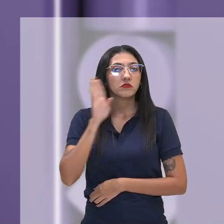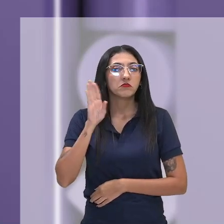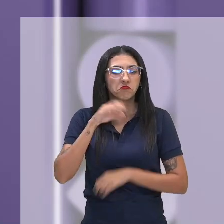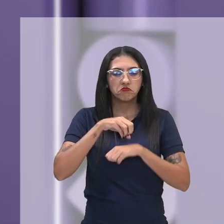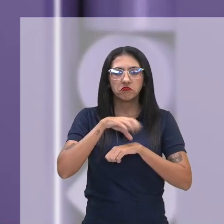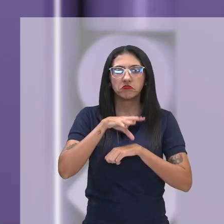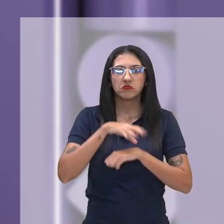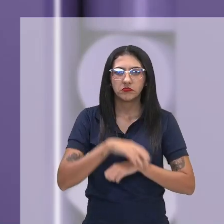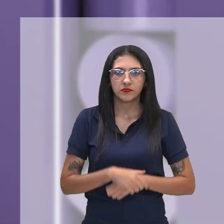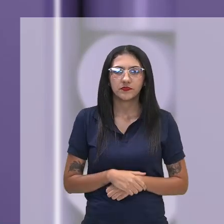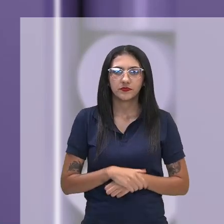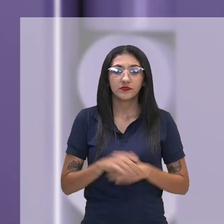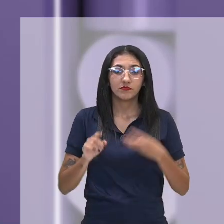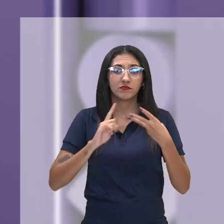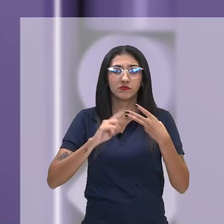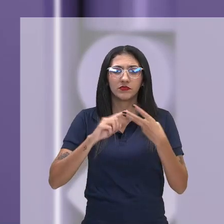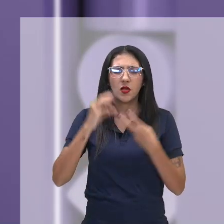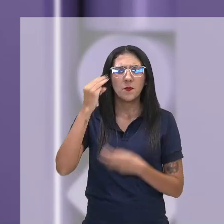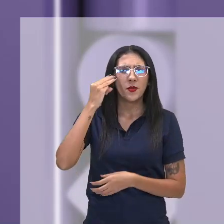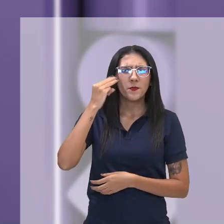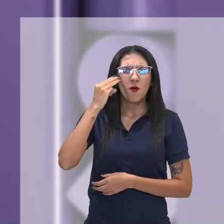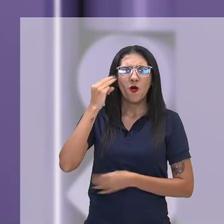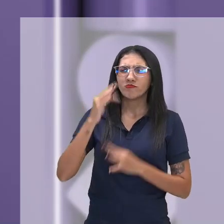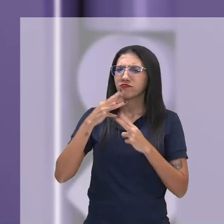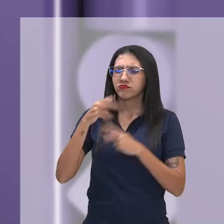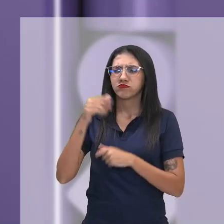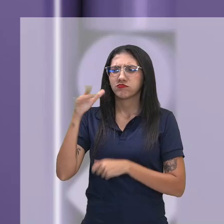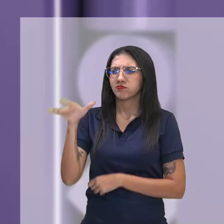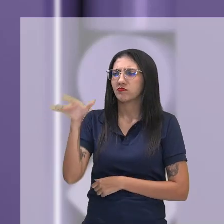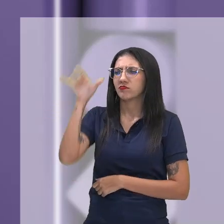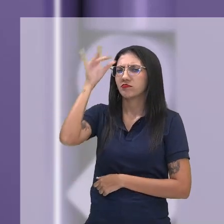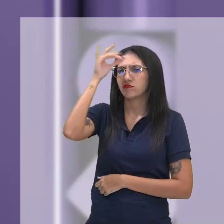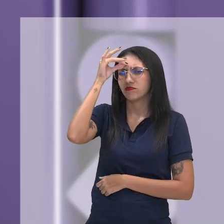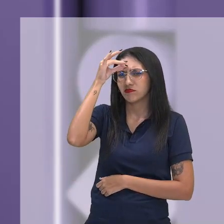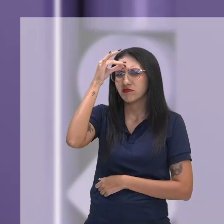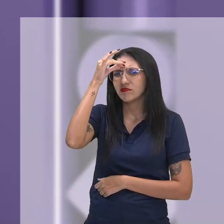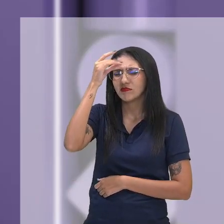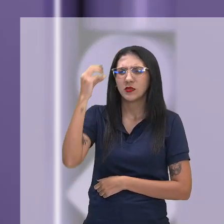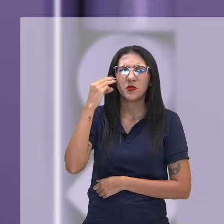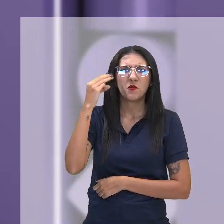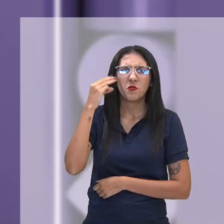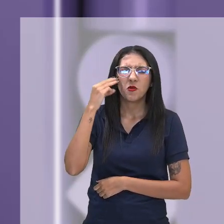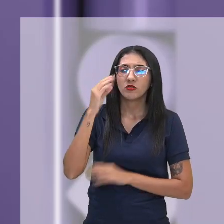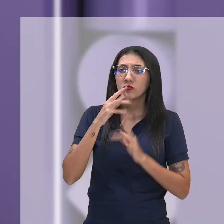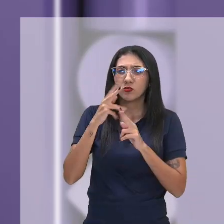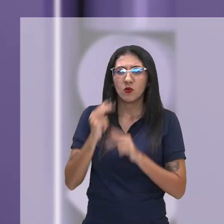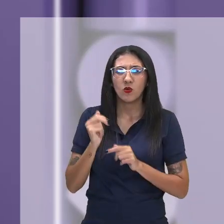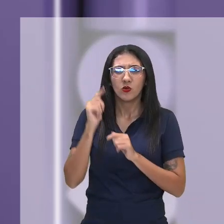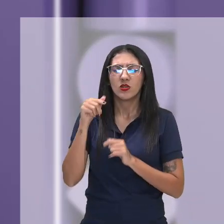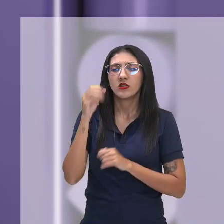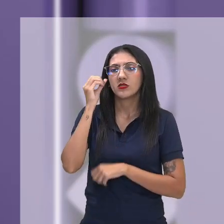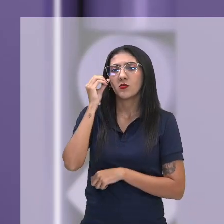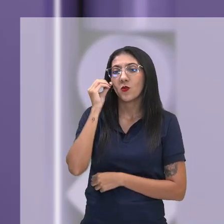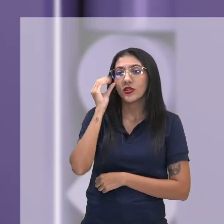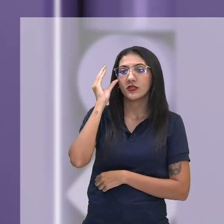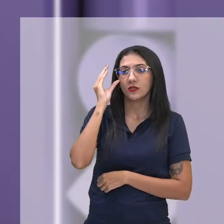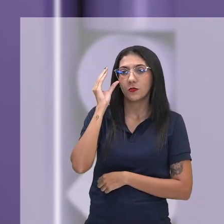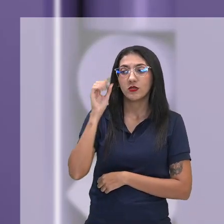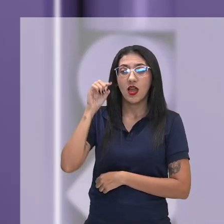a memória, o que é guardado na memória das pessoas, na memória do povo, essa memória é que